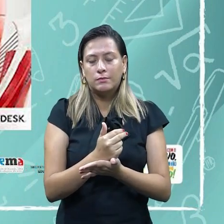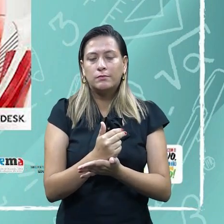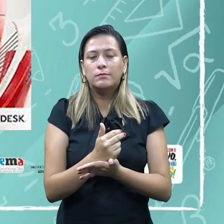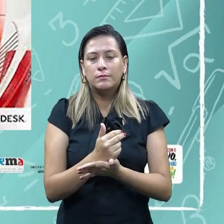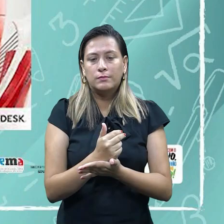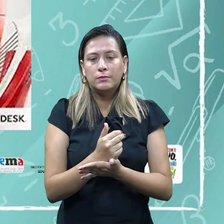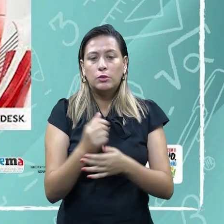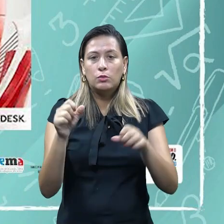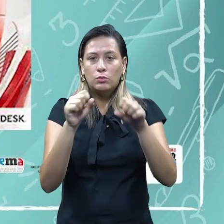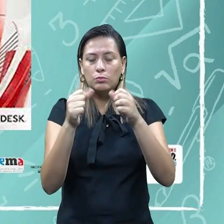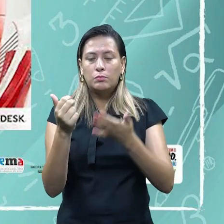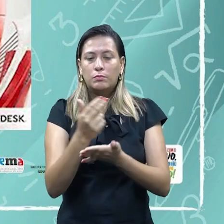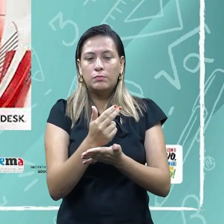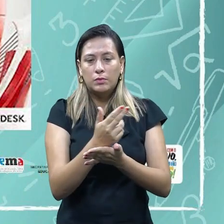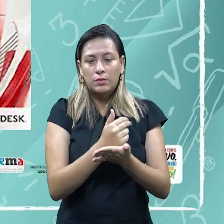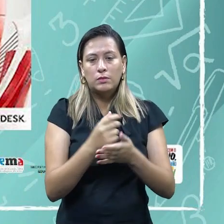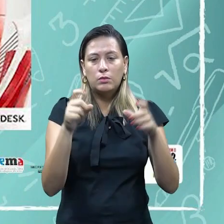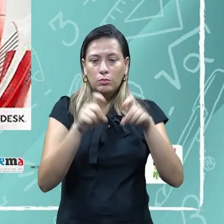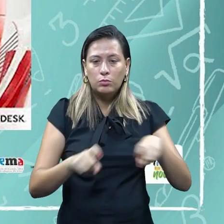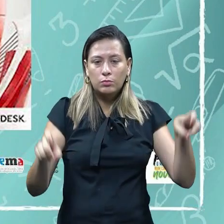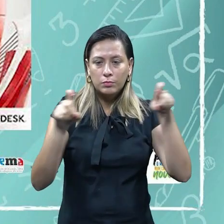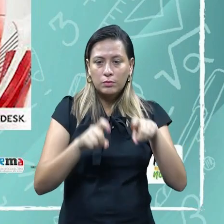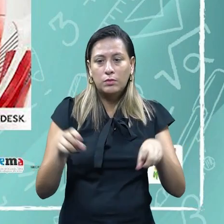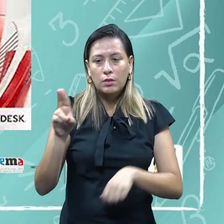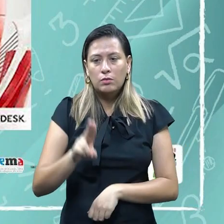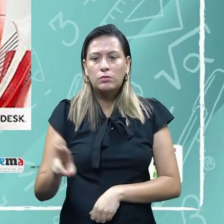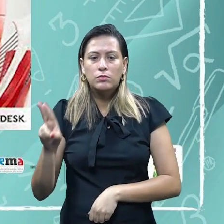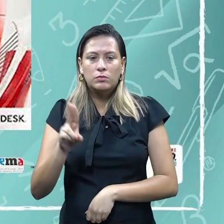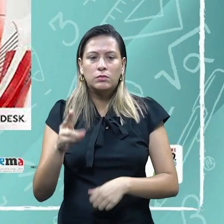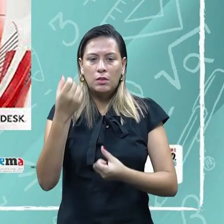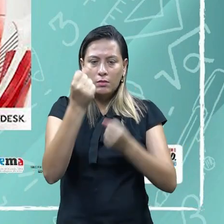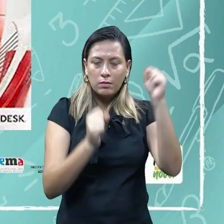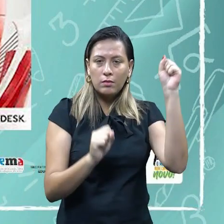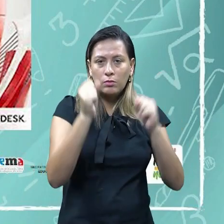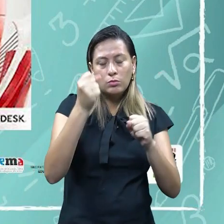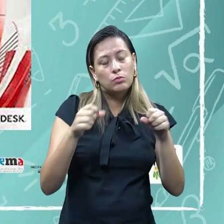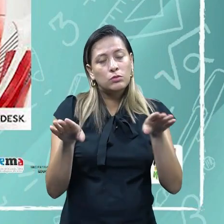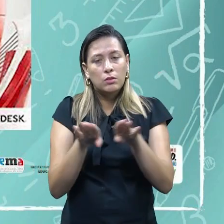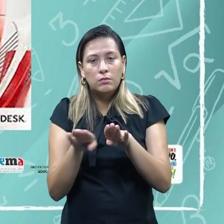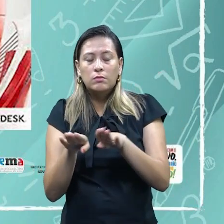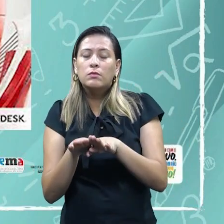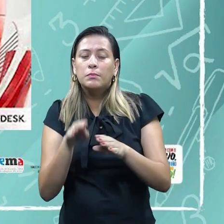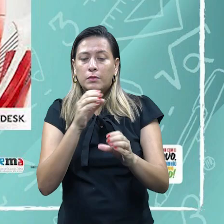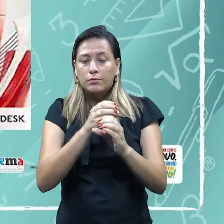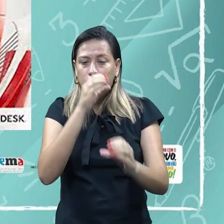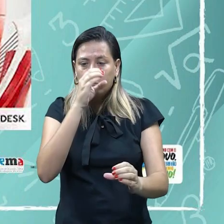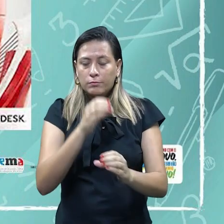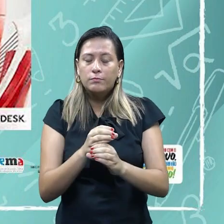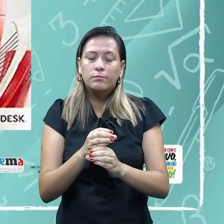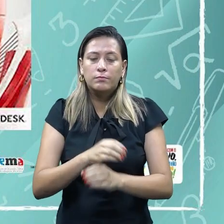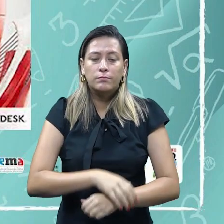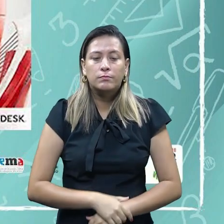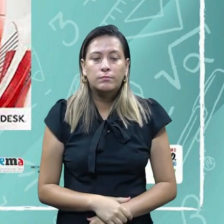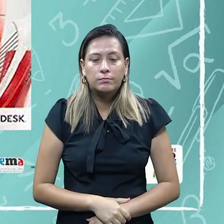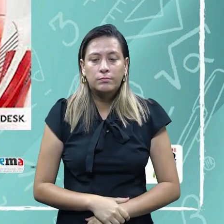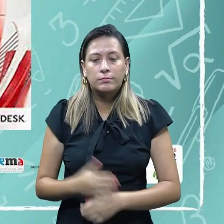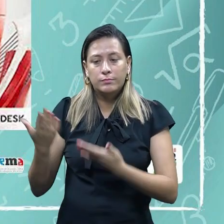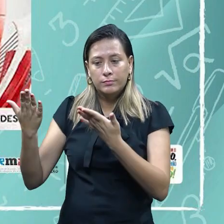em CAD. Ele é utilizado em vários segmentos da indústria e da engenharia. Aqui nós